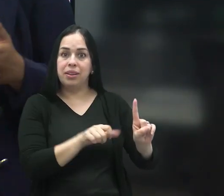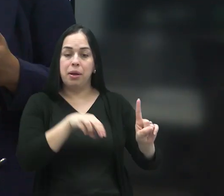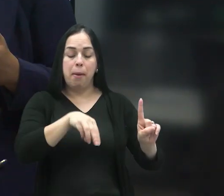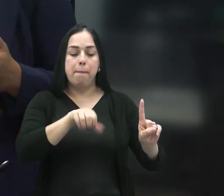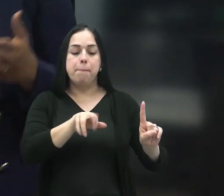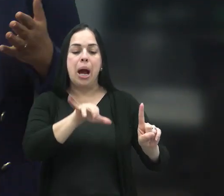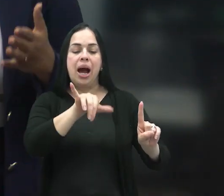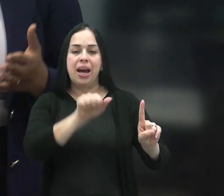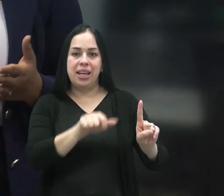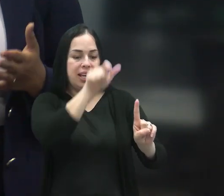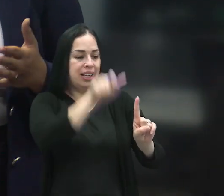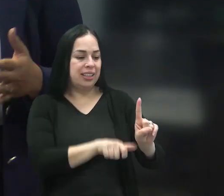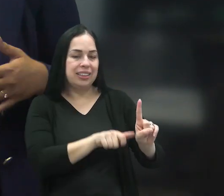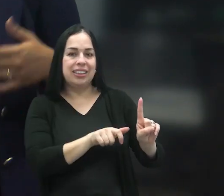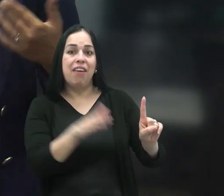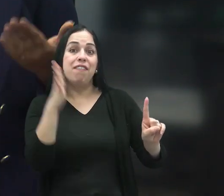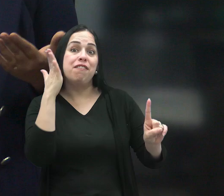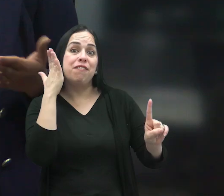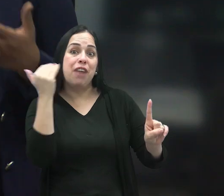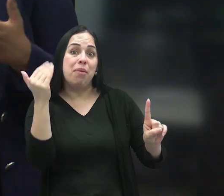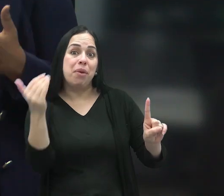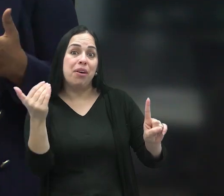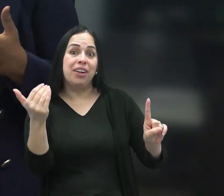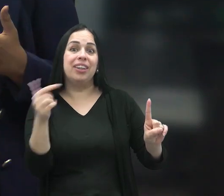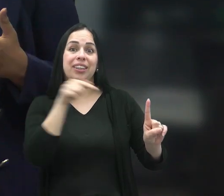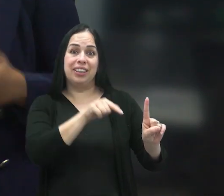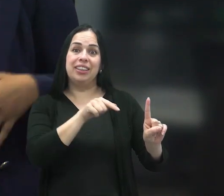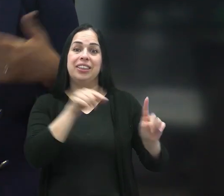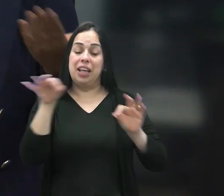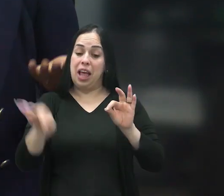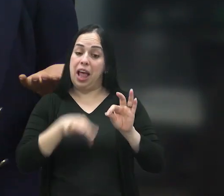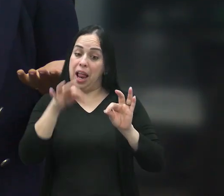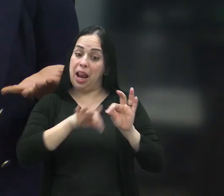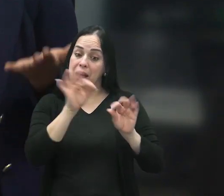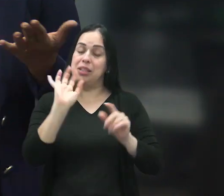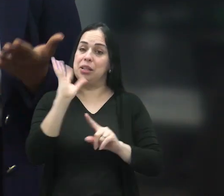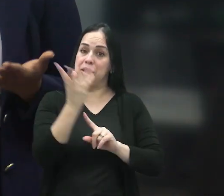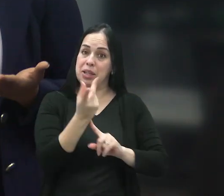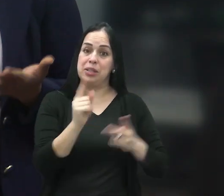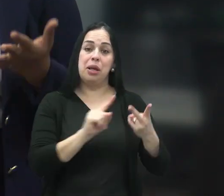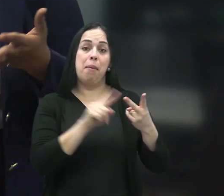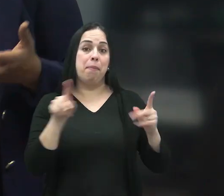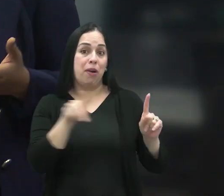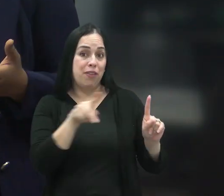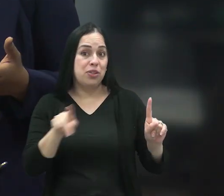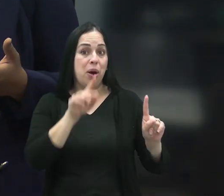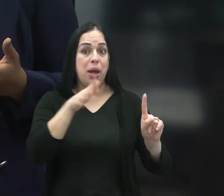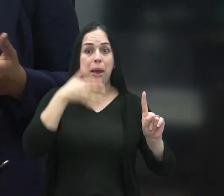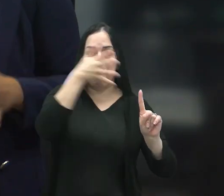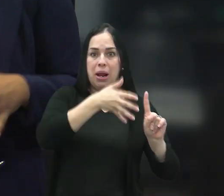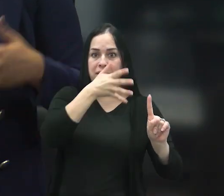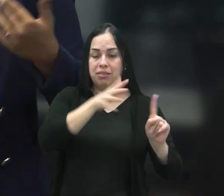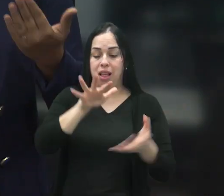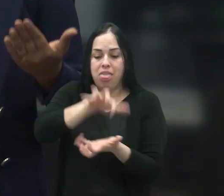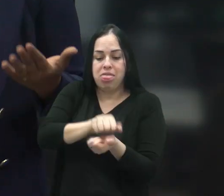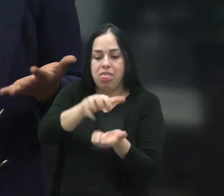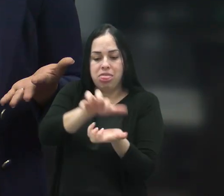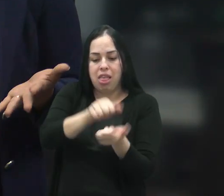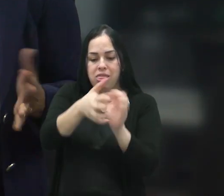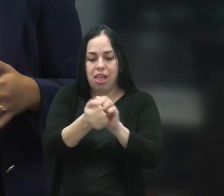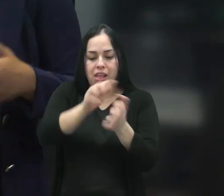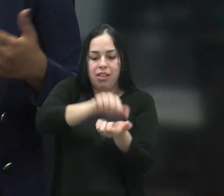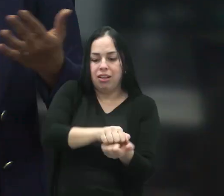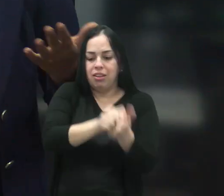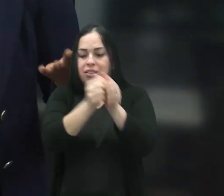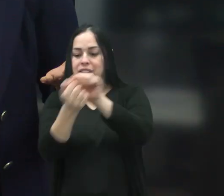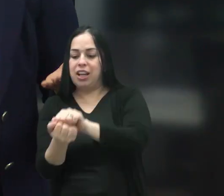personalidade marcante, Maria Benedita dos Santos, mais conhecida como Lili Figureira. Artesã, professora e palestrante, ela transformava a